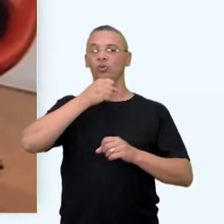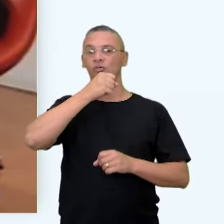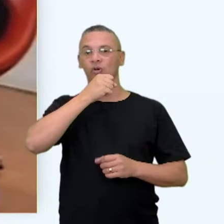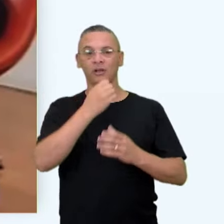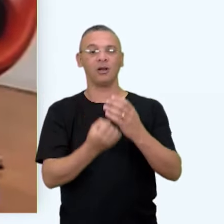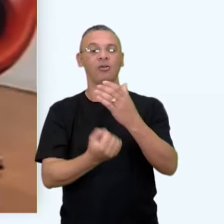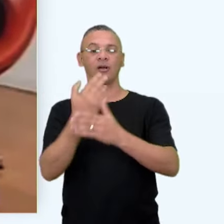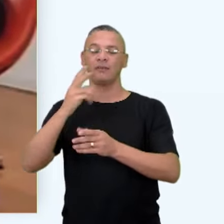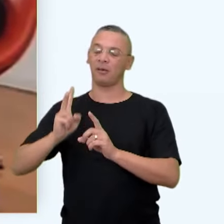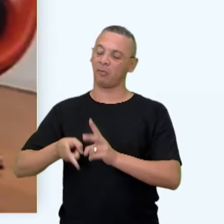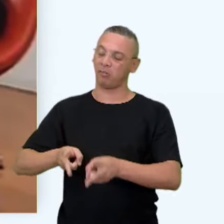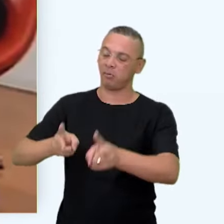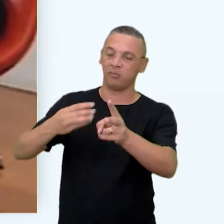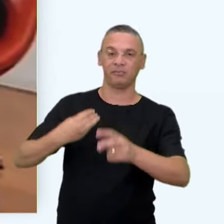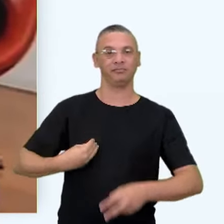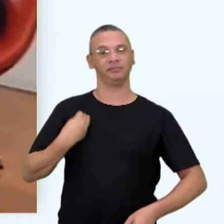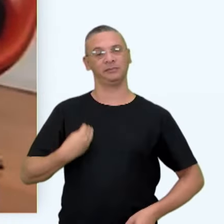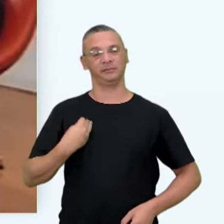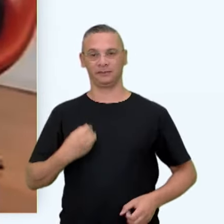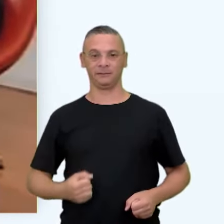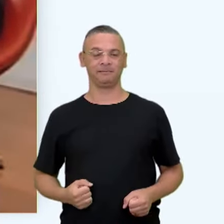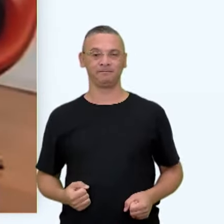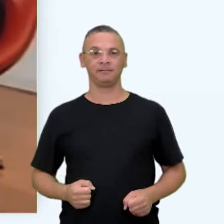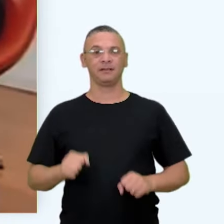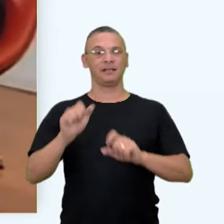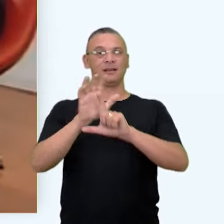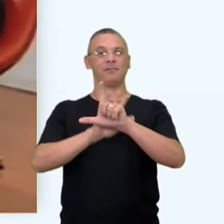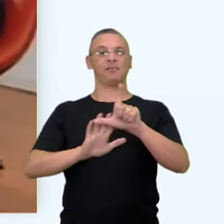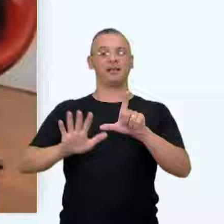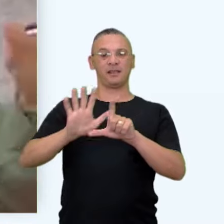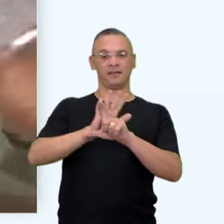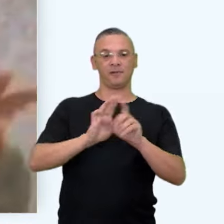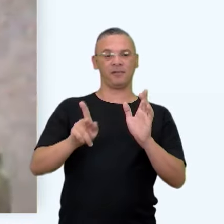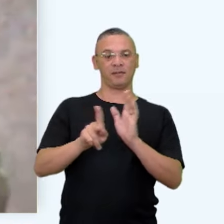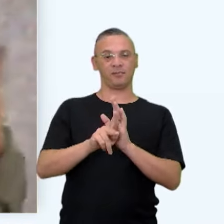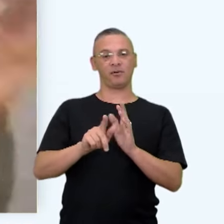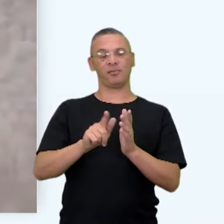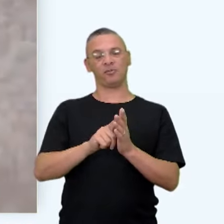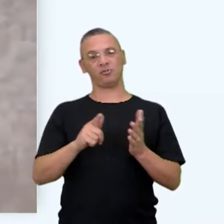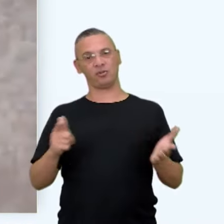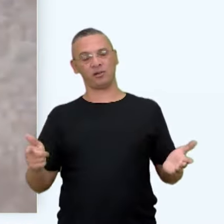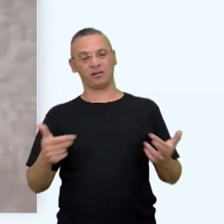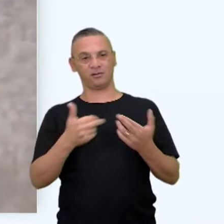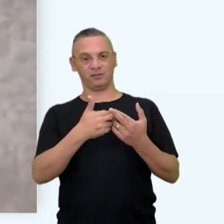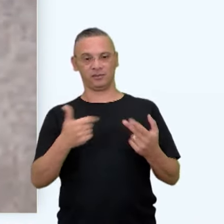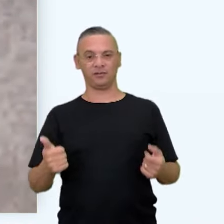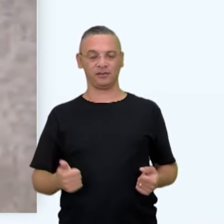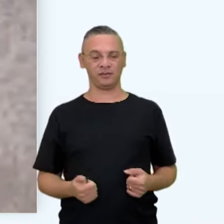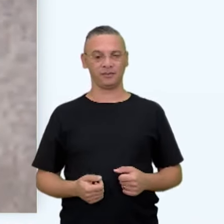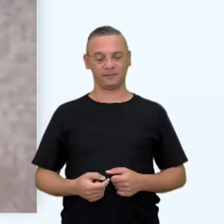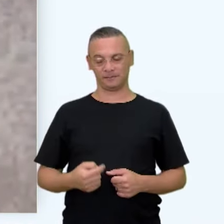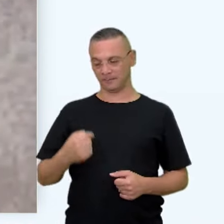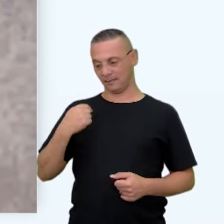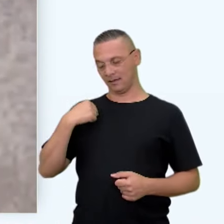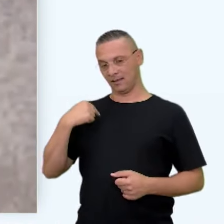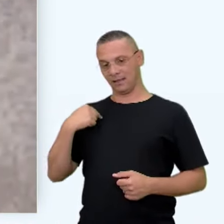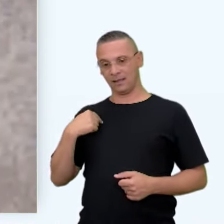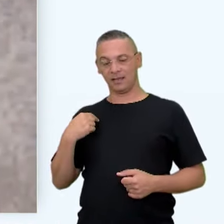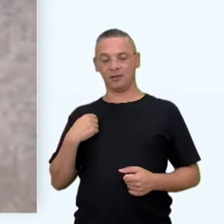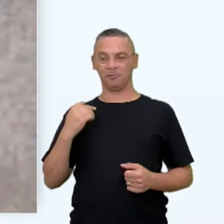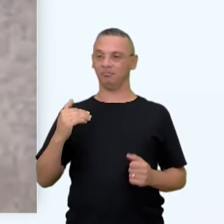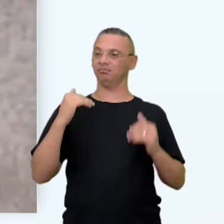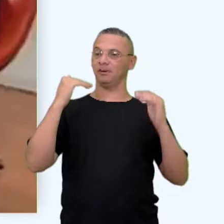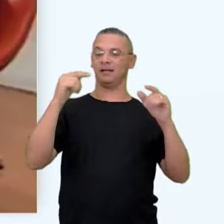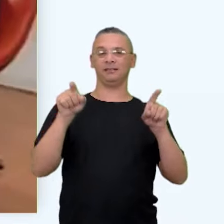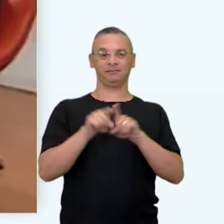tudo. A mídia, a plataforma em que esse jornalismo vai ser Você é mais feito, papeleiro, não é? Depois nós vamos falar sobre isso. Eu sou mais do que todos aqui,